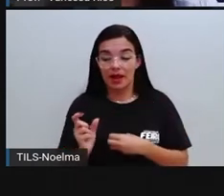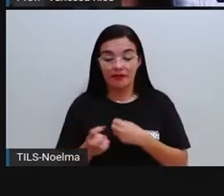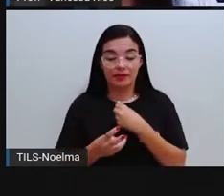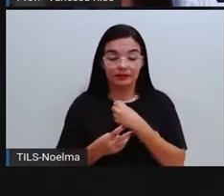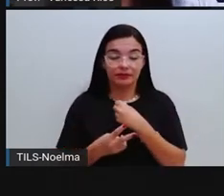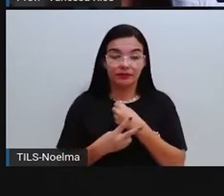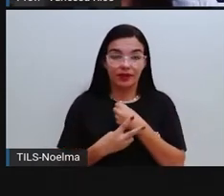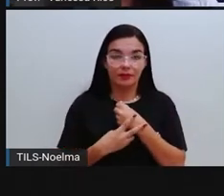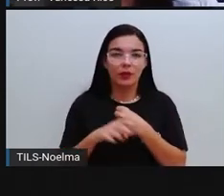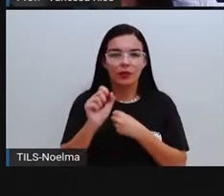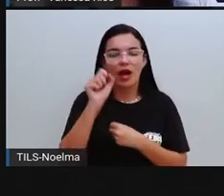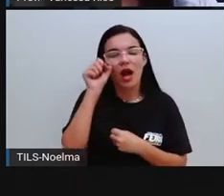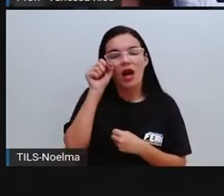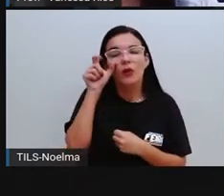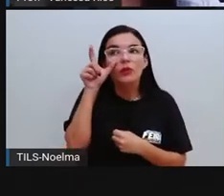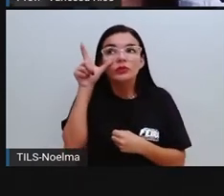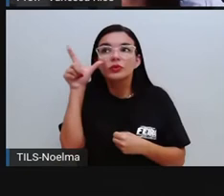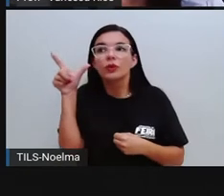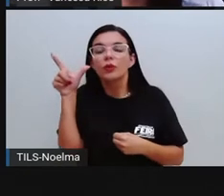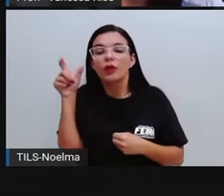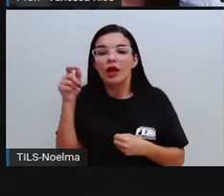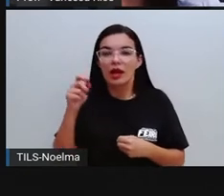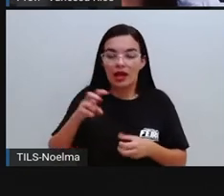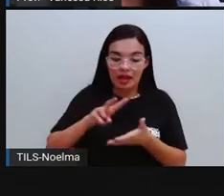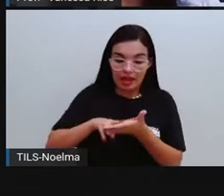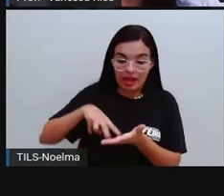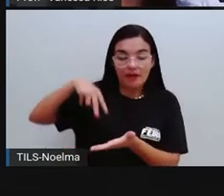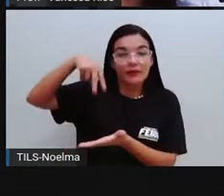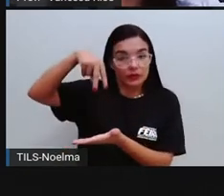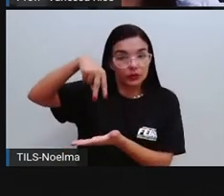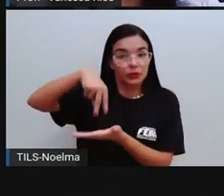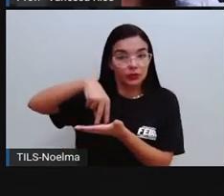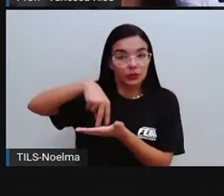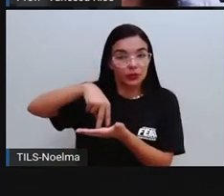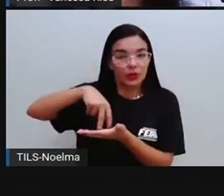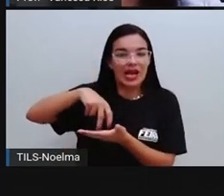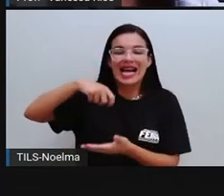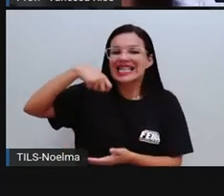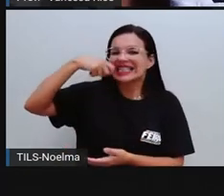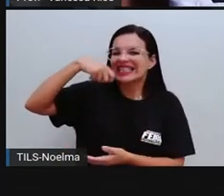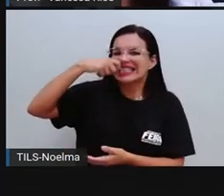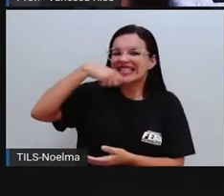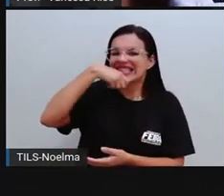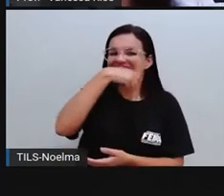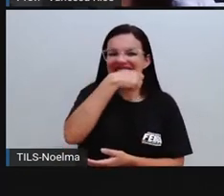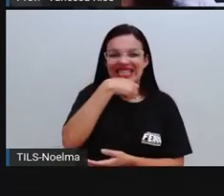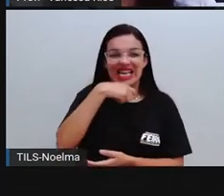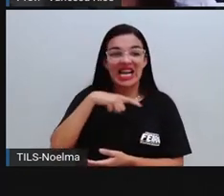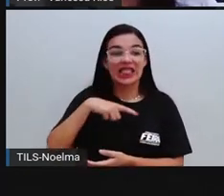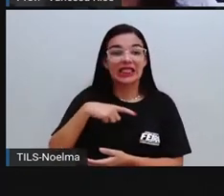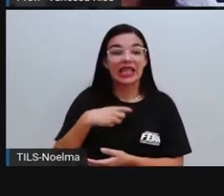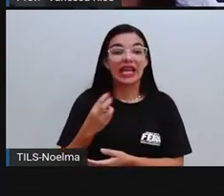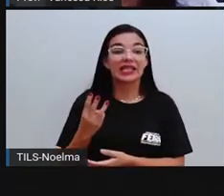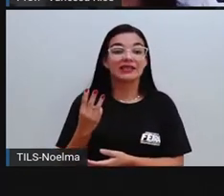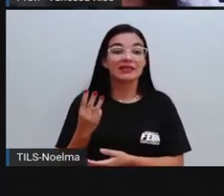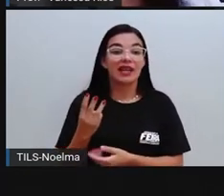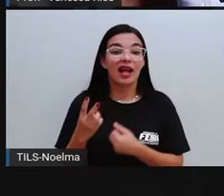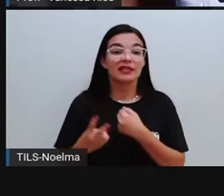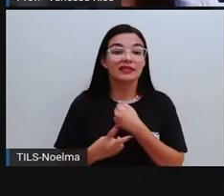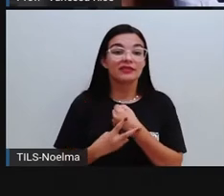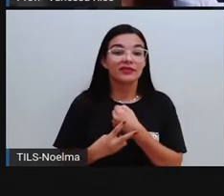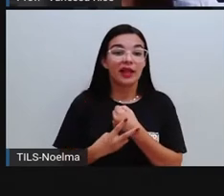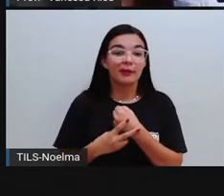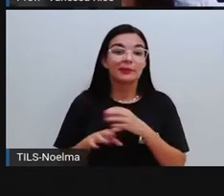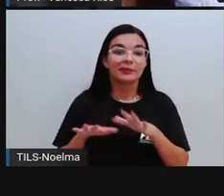acordou, levantou e escovou. Essas palavras são verbos. E a gente observa os verbos aí fazendo parte